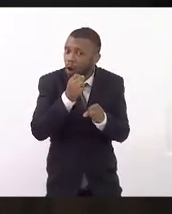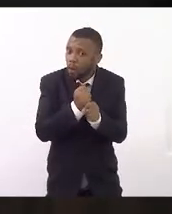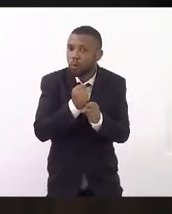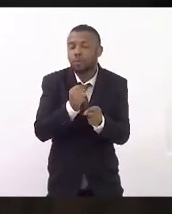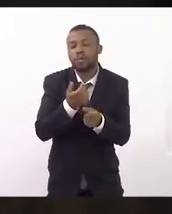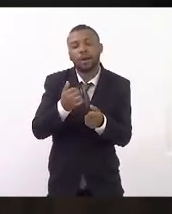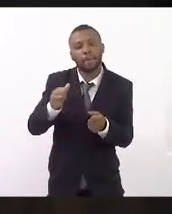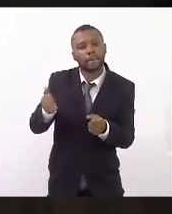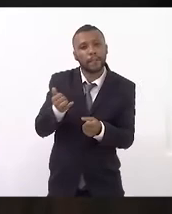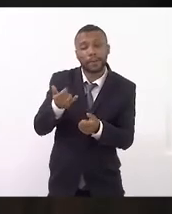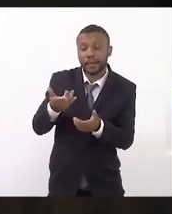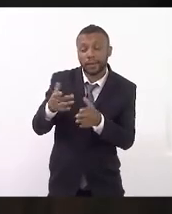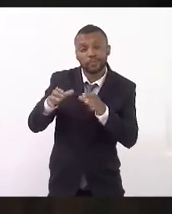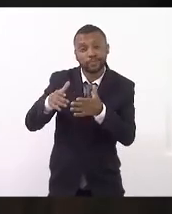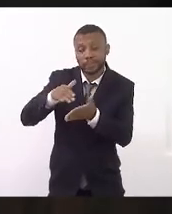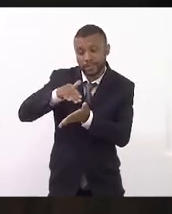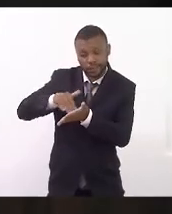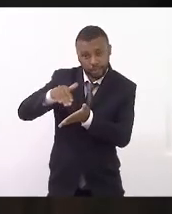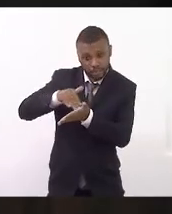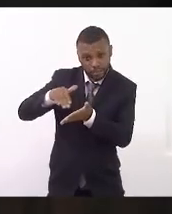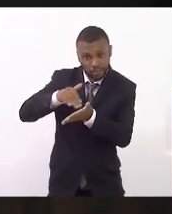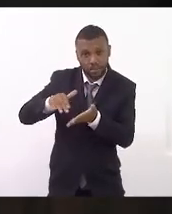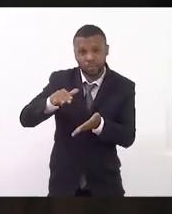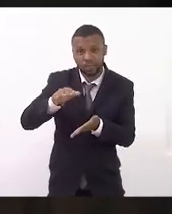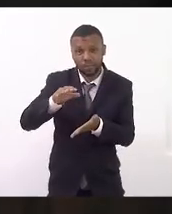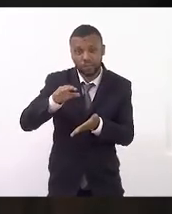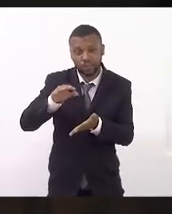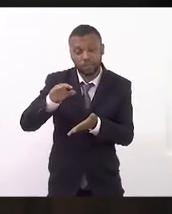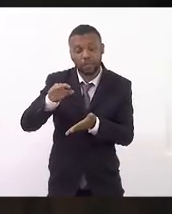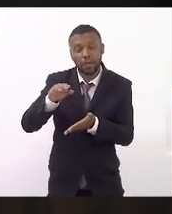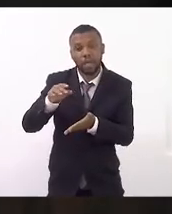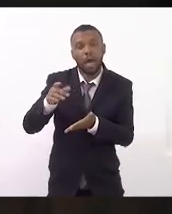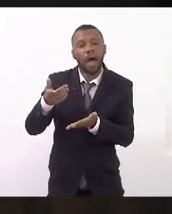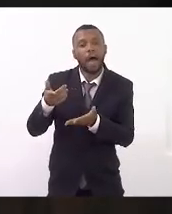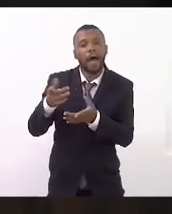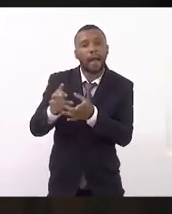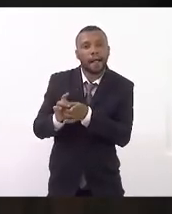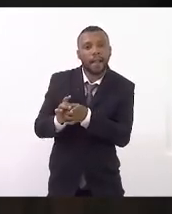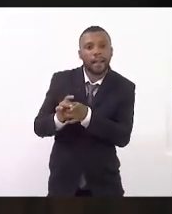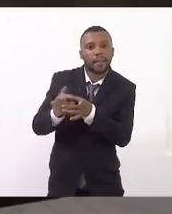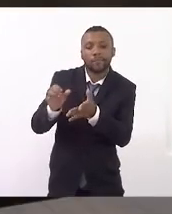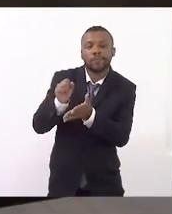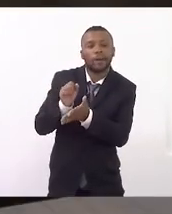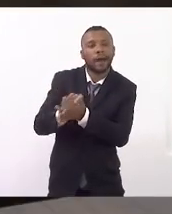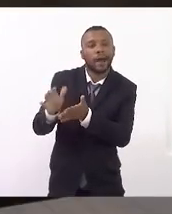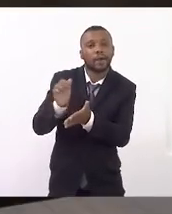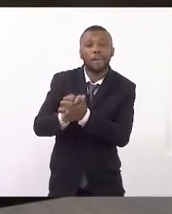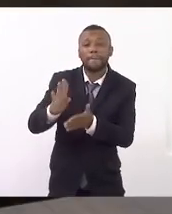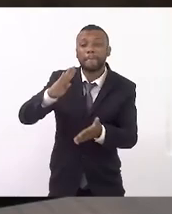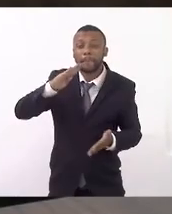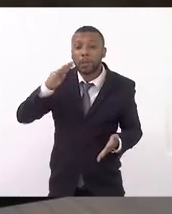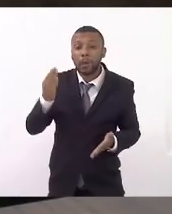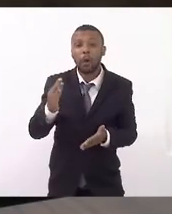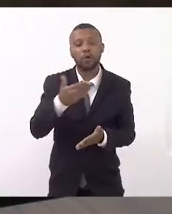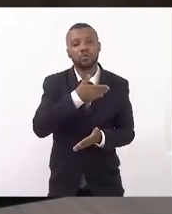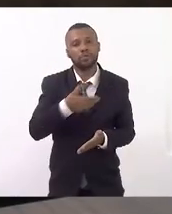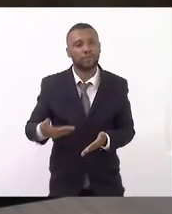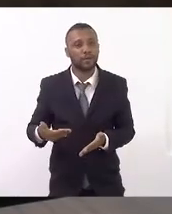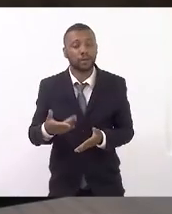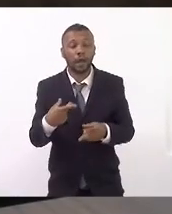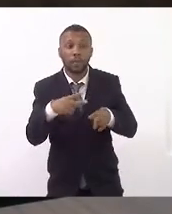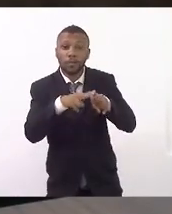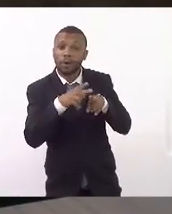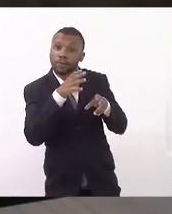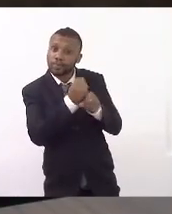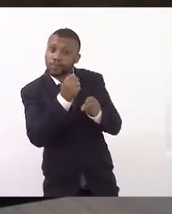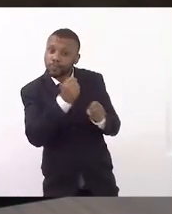pela Secretaria do Tesouro Nacional onerou em mais de 10 bilhões de reais o Estado. Sim, mas foi por causa do recálculo do